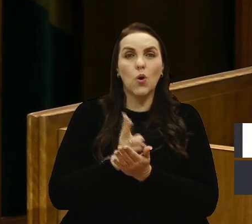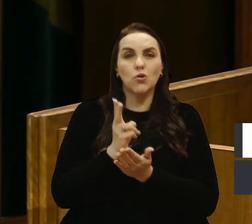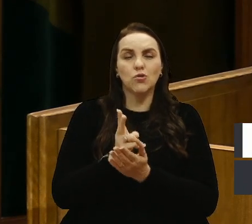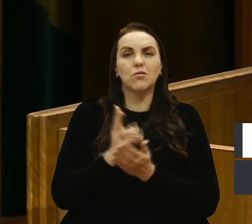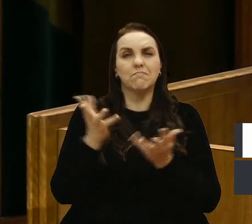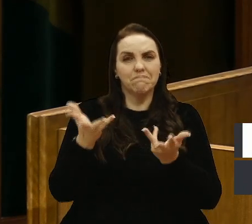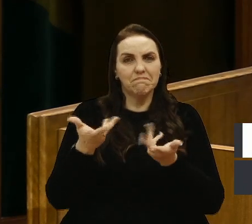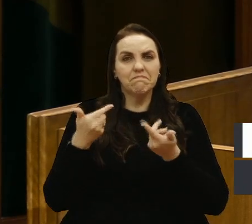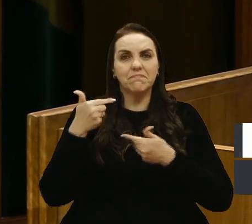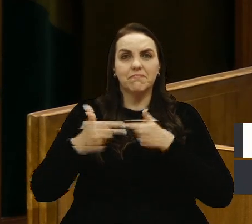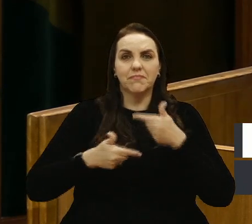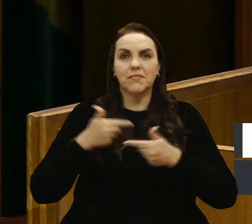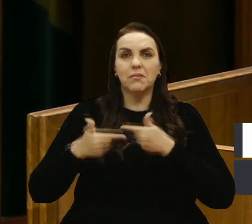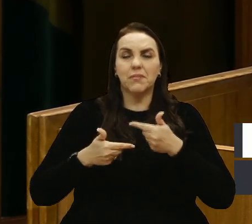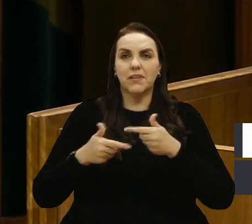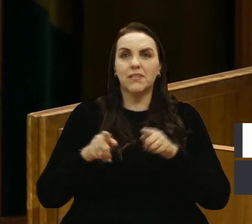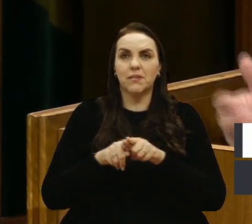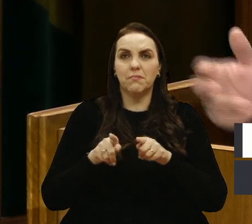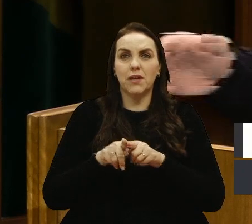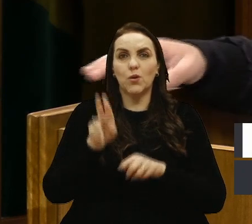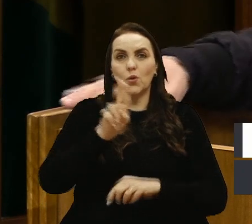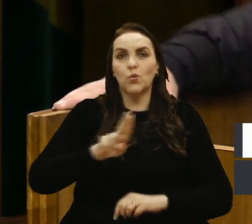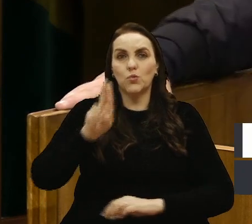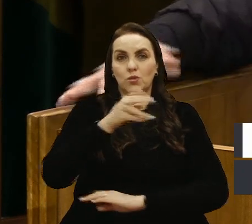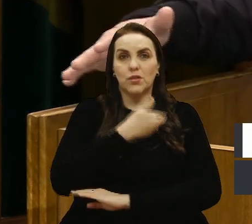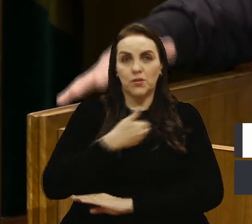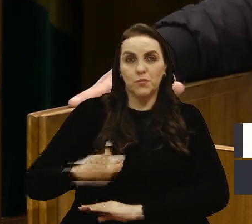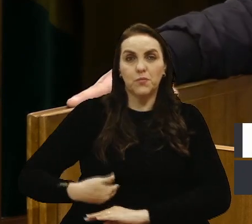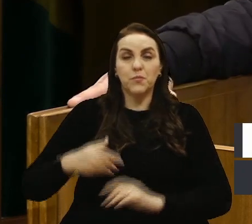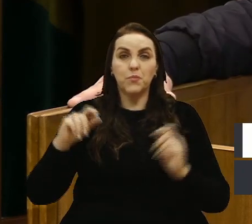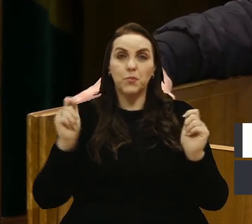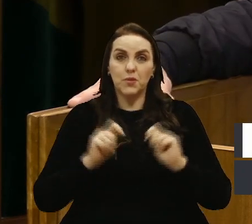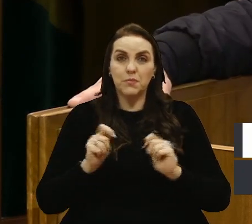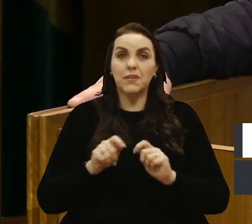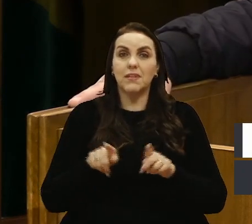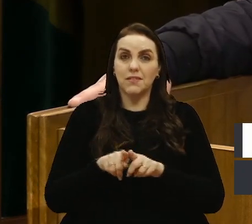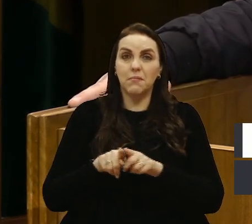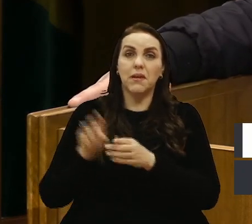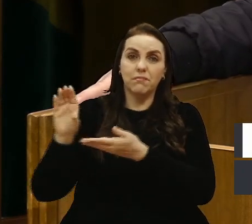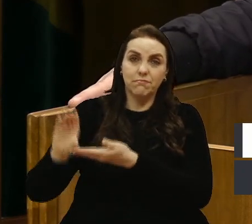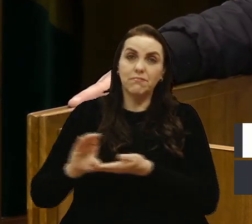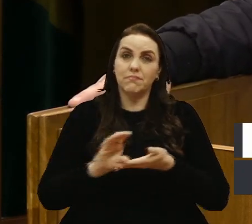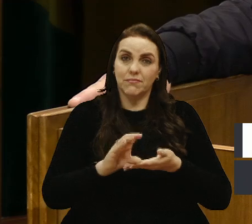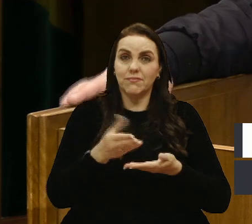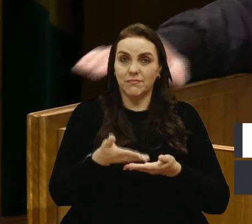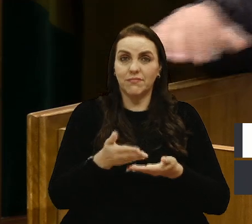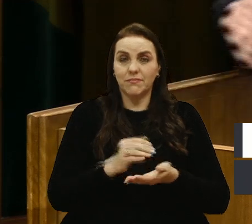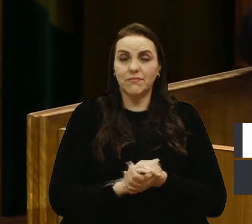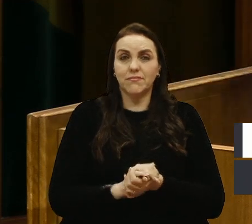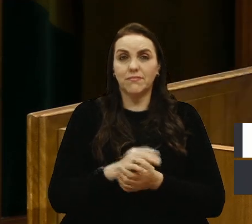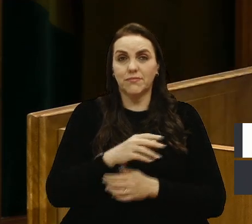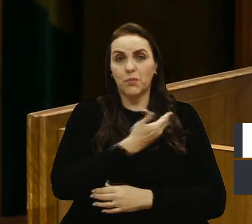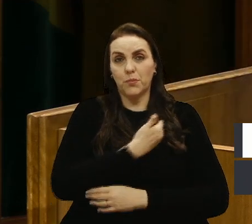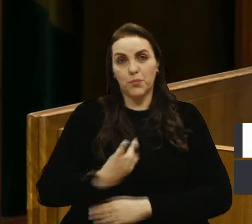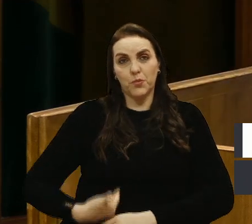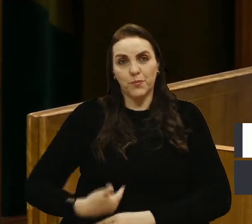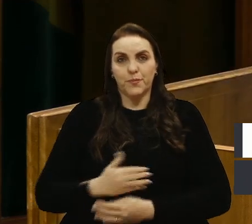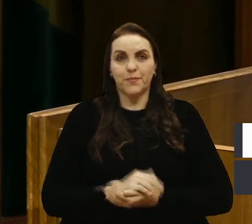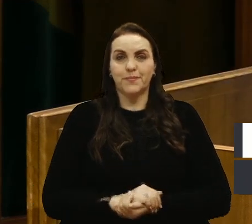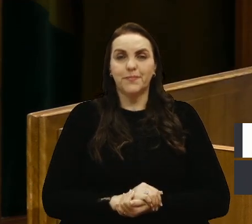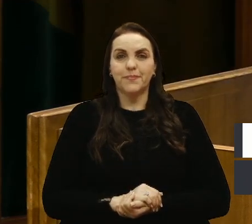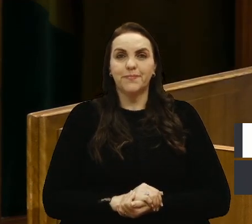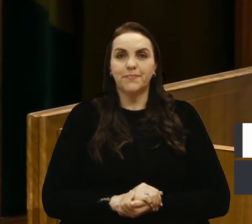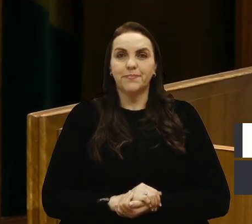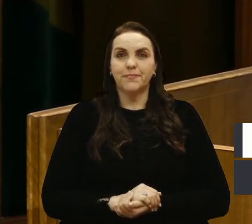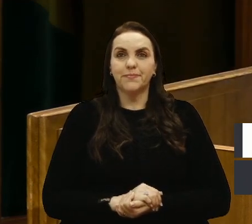excelente trabalho e com a utilidade pública agora ela possa, enfim, receber recursos públicos. E